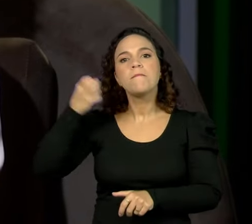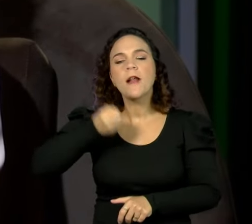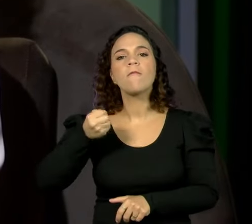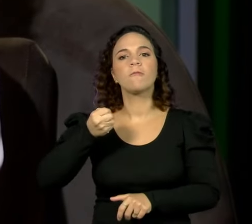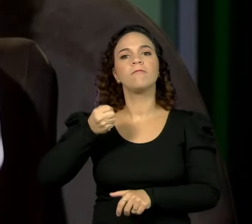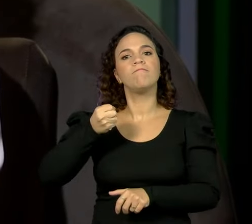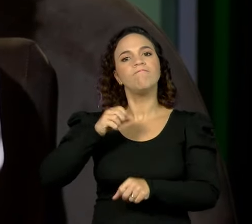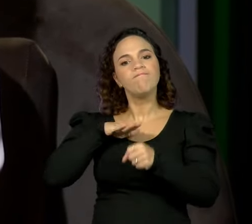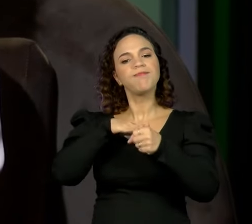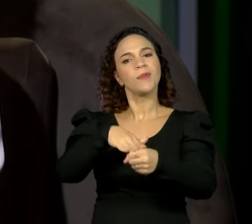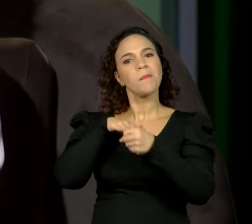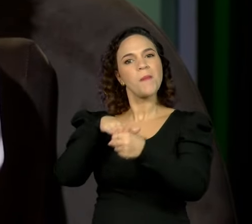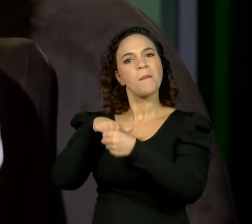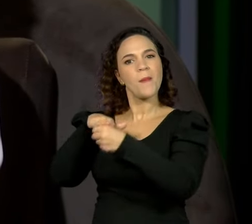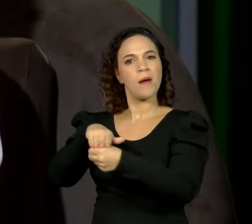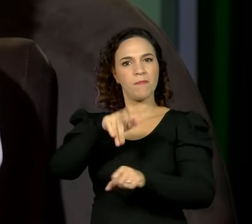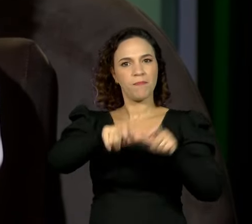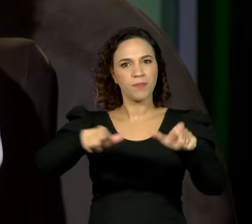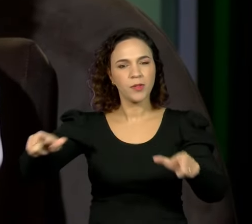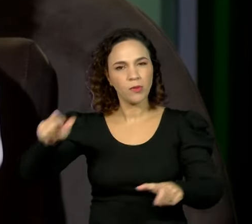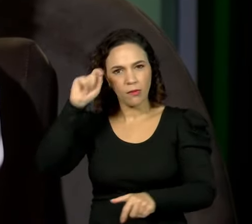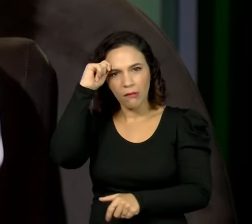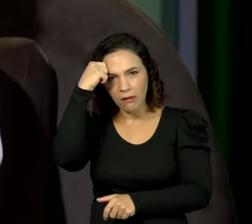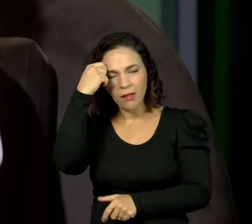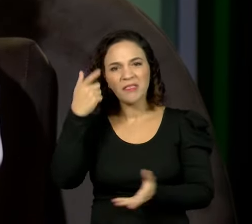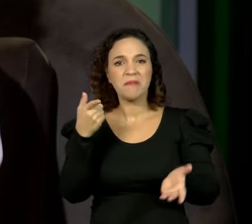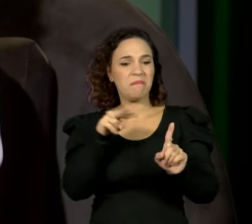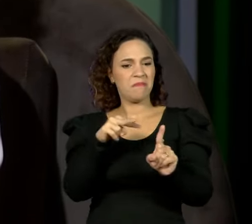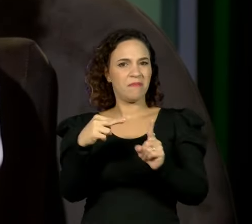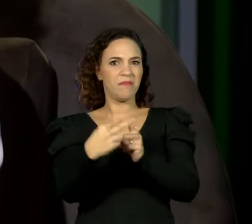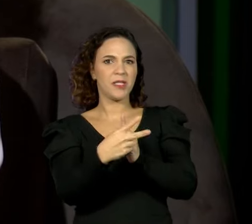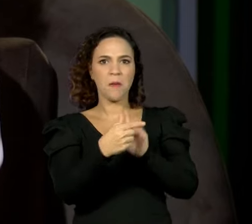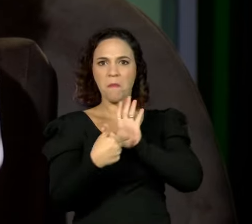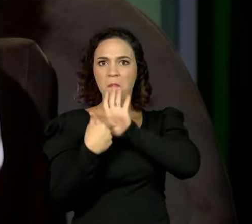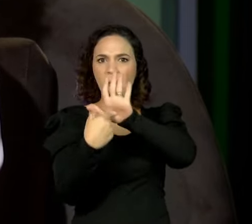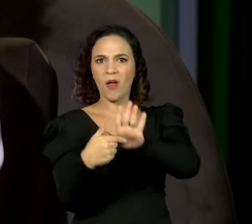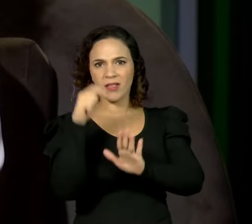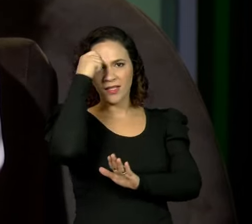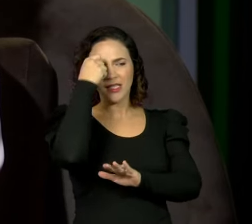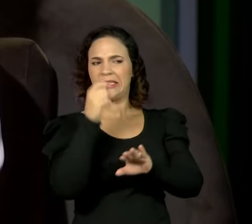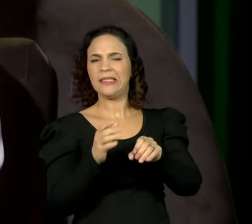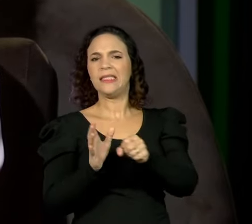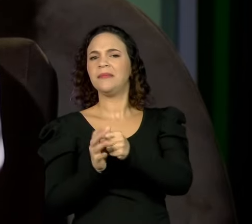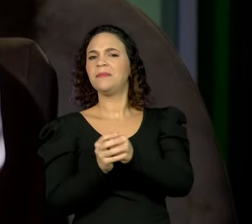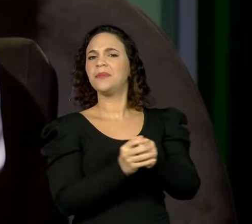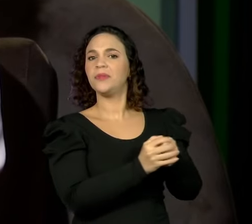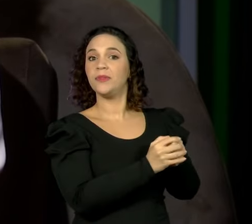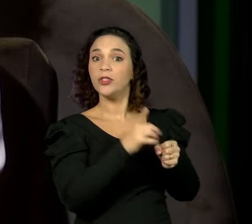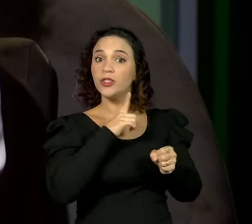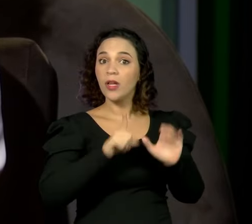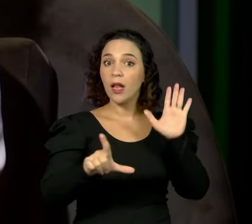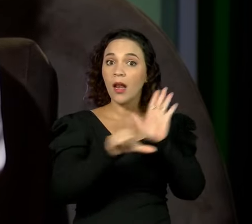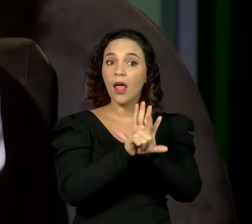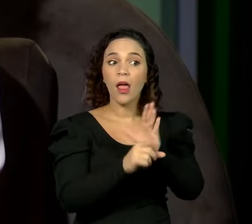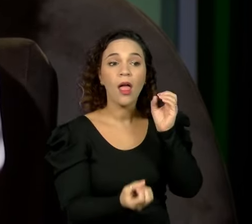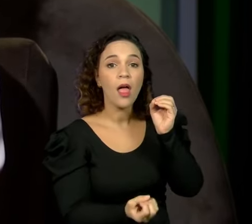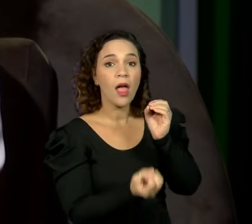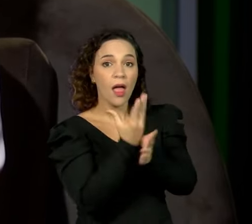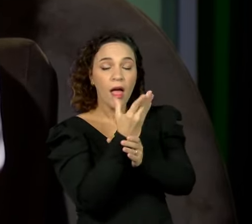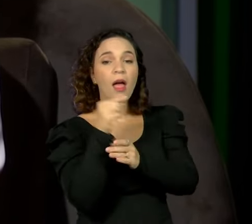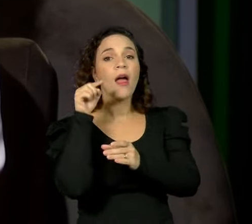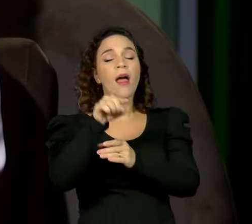nesse contexto, né, nessa perspectiva, não era interessante que essas pessoas aparecessem. Existiram, inclusive, leis que eram leis